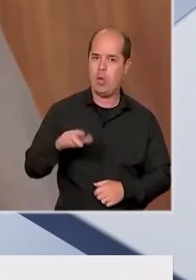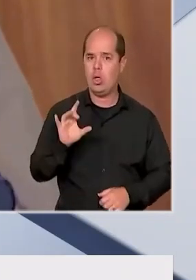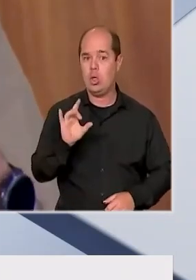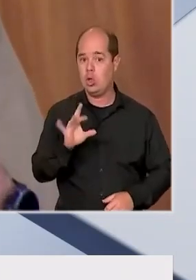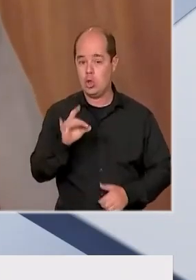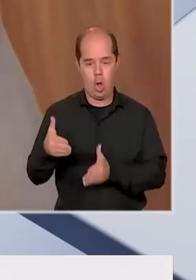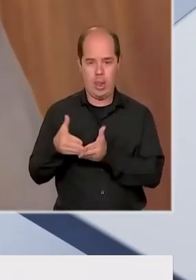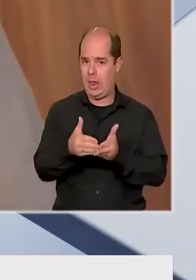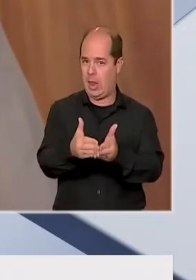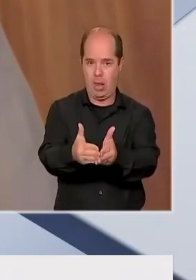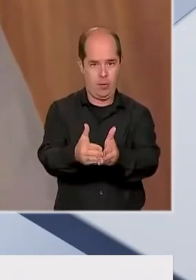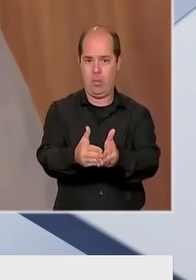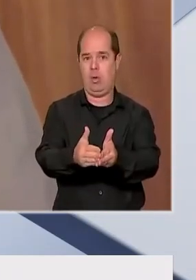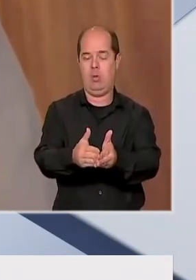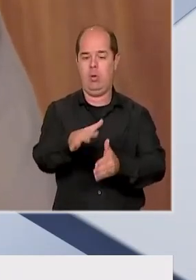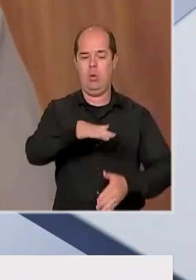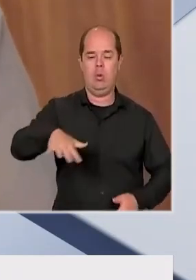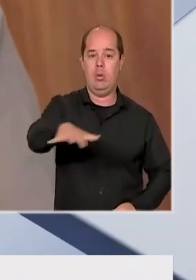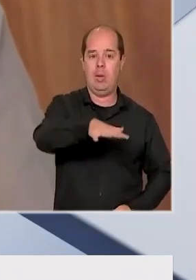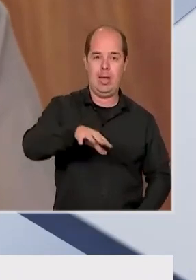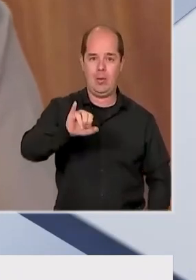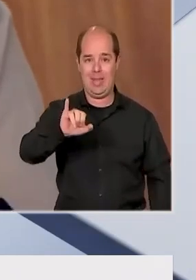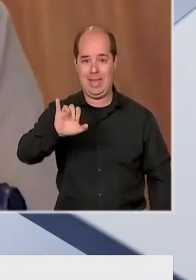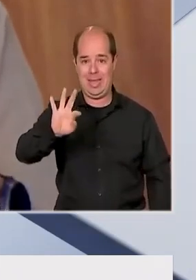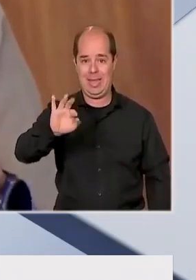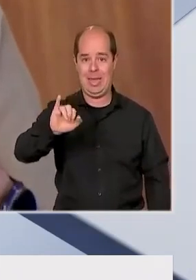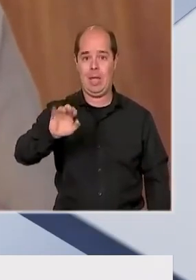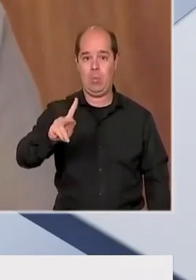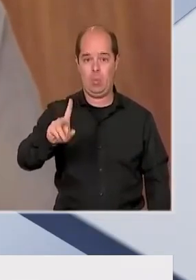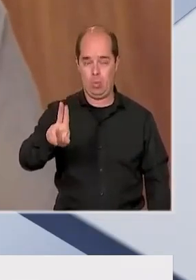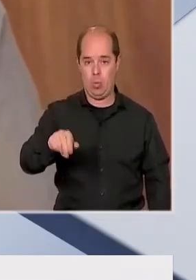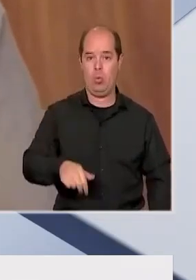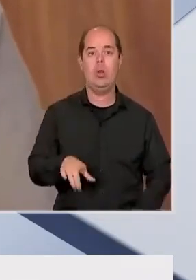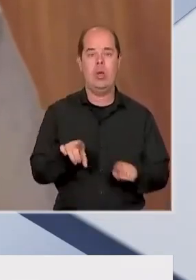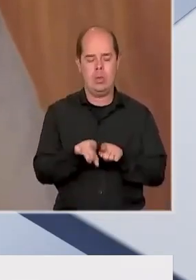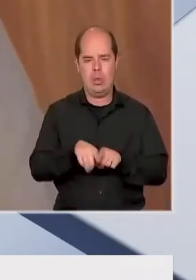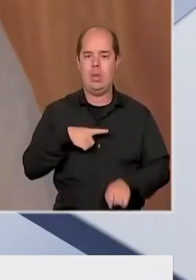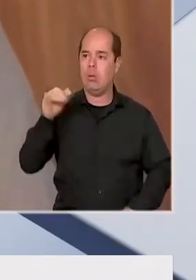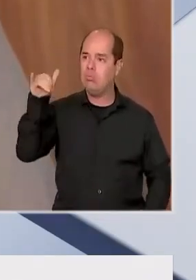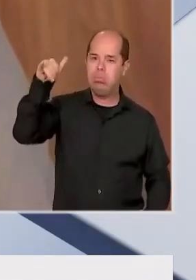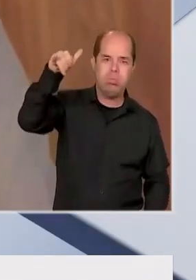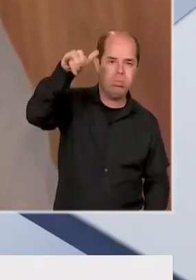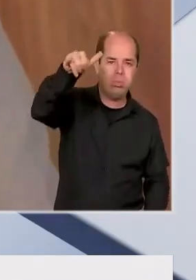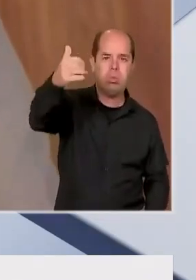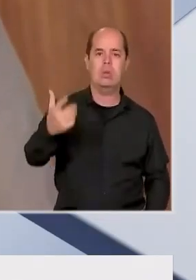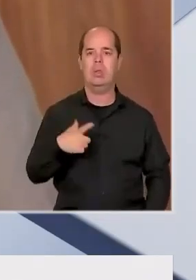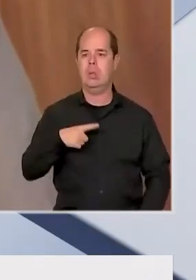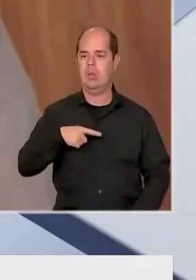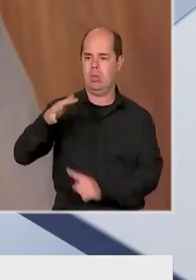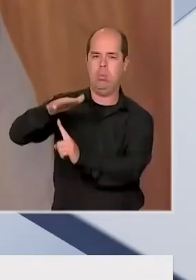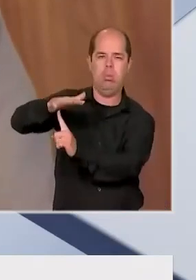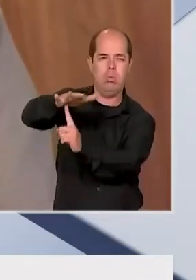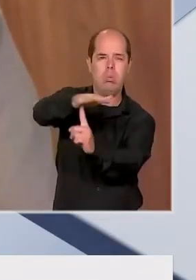bem exatamente alangan uma outra questão que foi deixada bem clara pelo Ministro Flávio Dino é o fato dessas Forças Armadas não atuarem